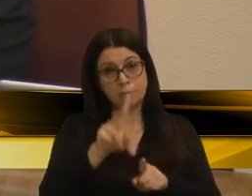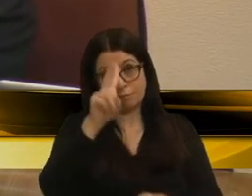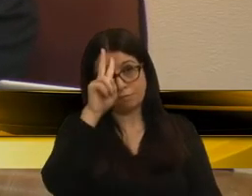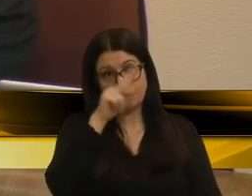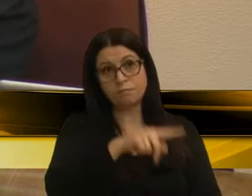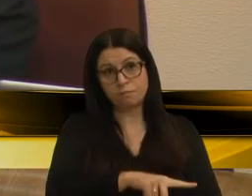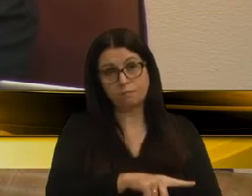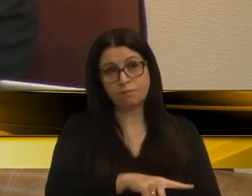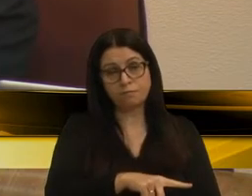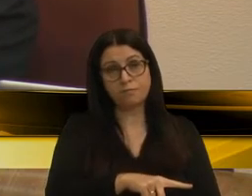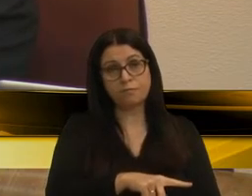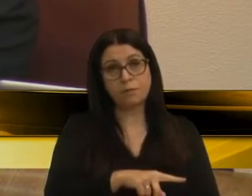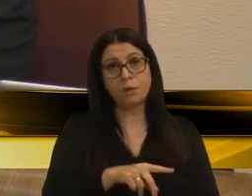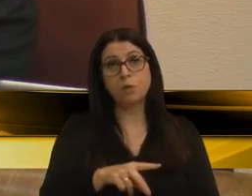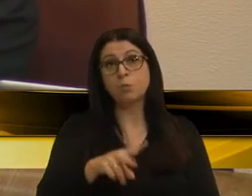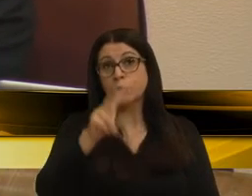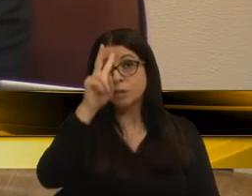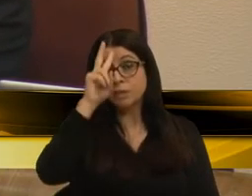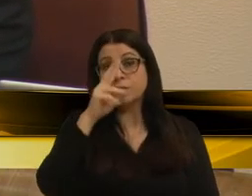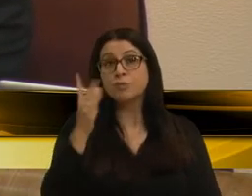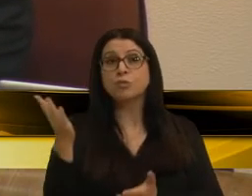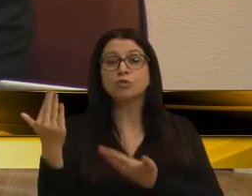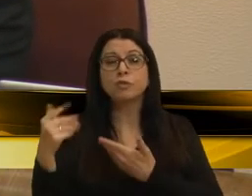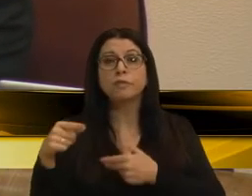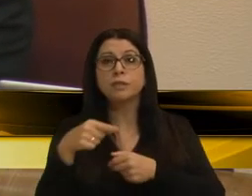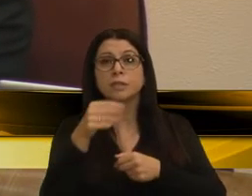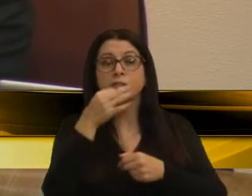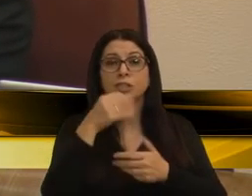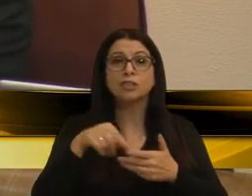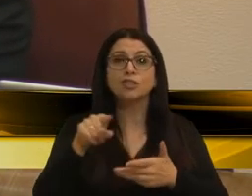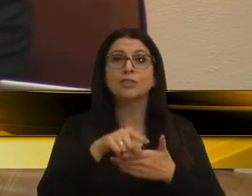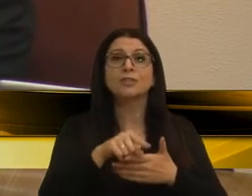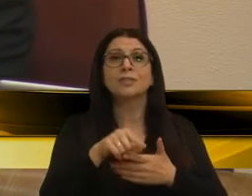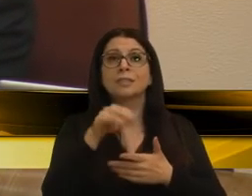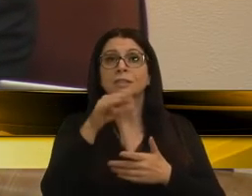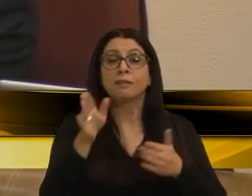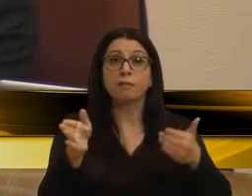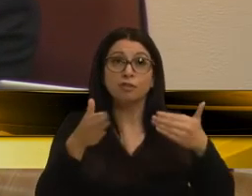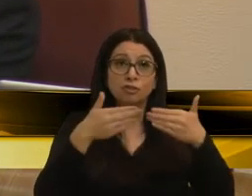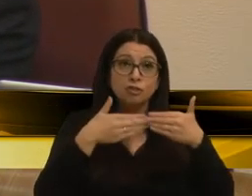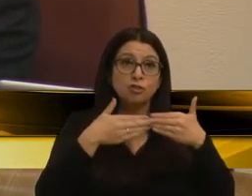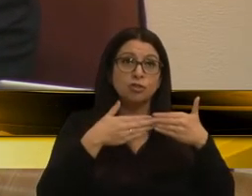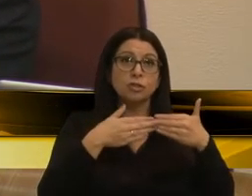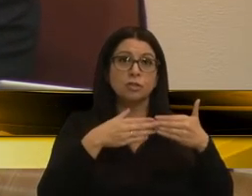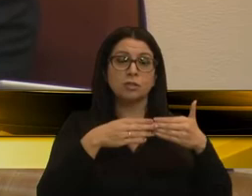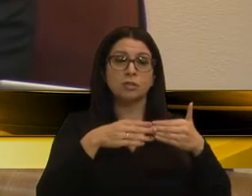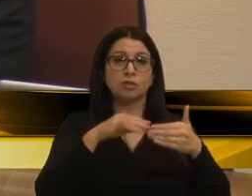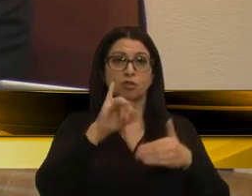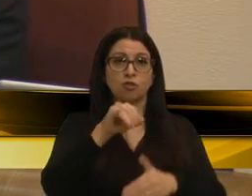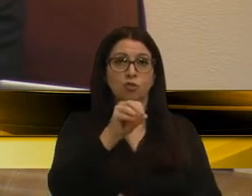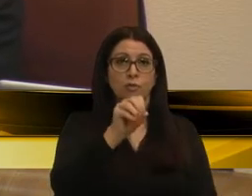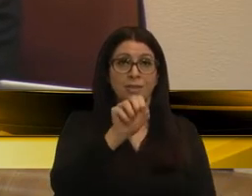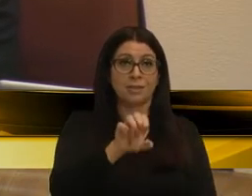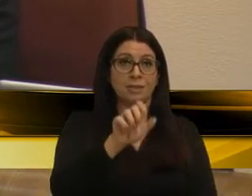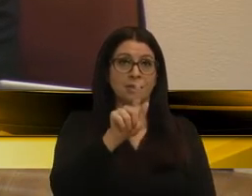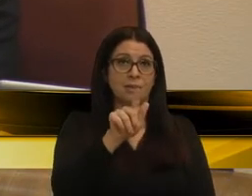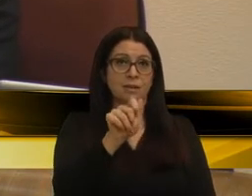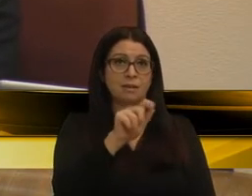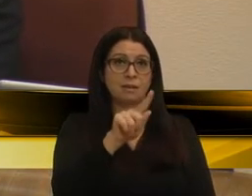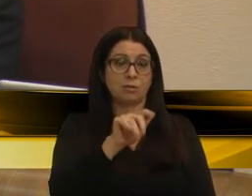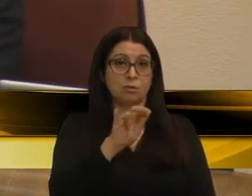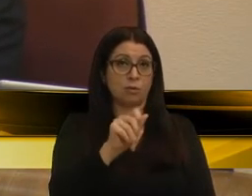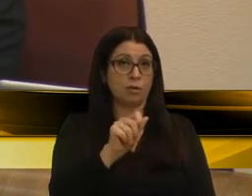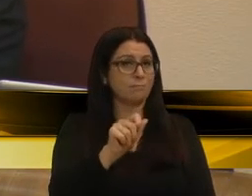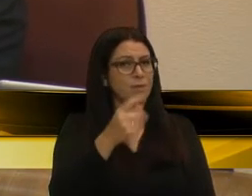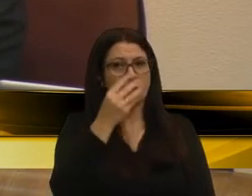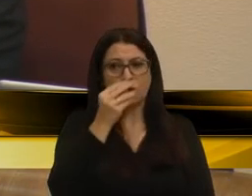médio. O ensino médio estão adolescentes, nós já tivemos aqui em Caxias do Sul o fechamento do Senai José Gazola, e me parece que essa desatenção, esse